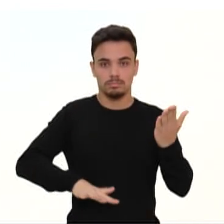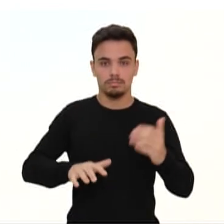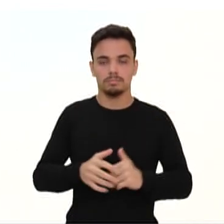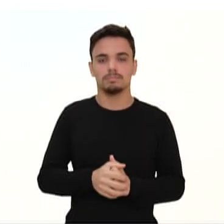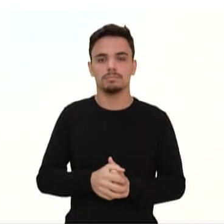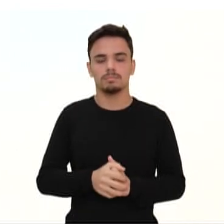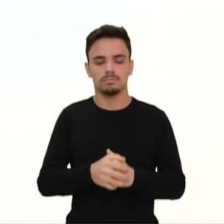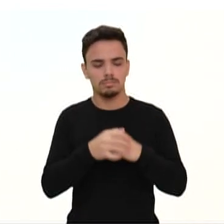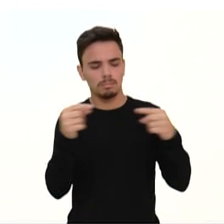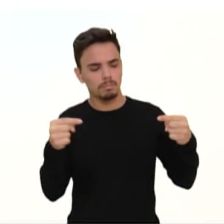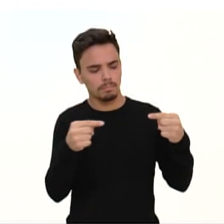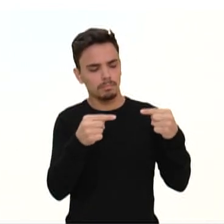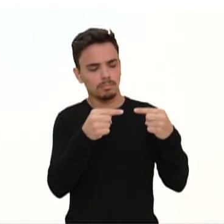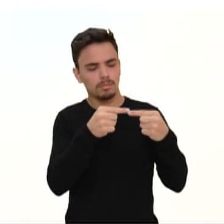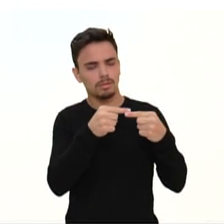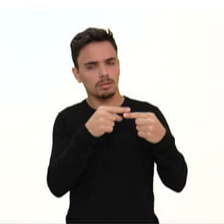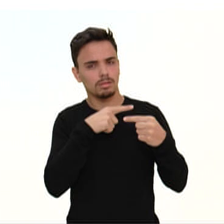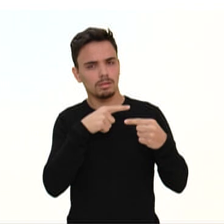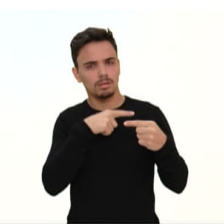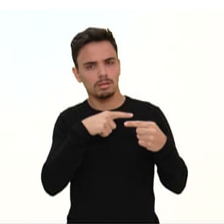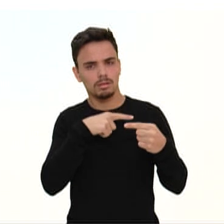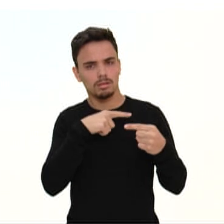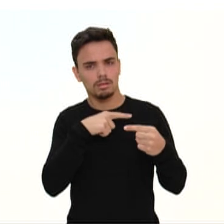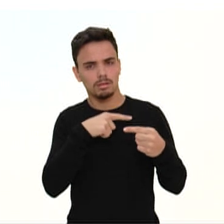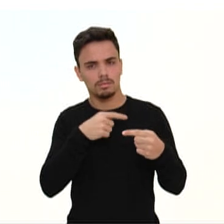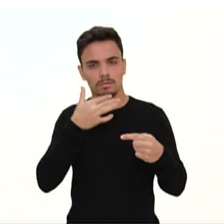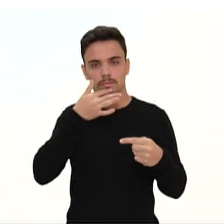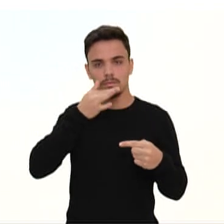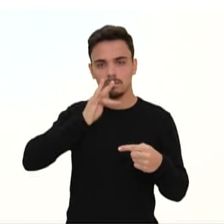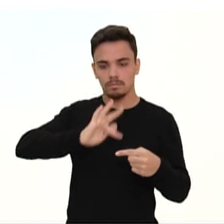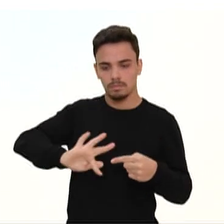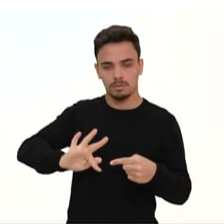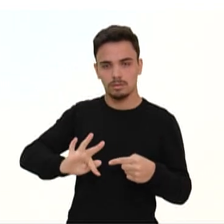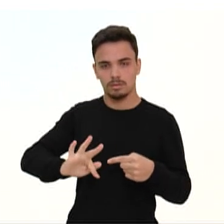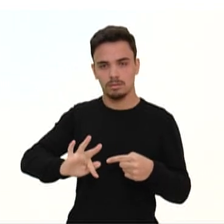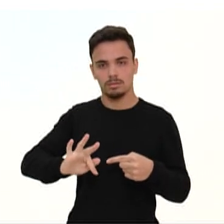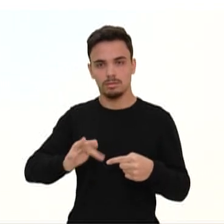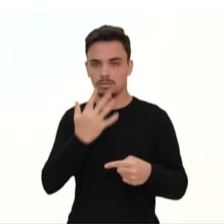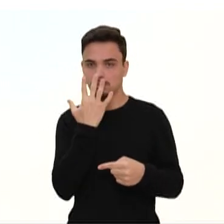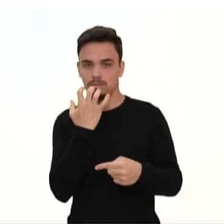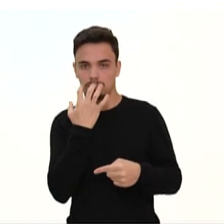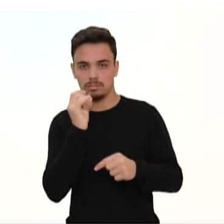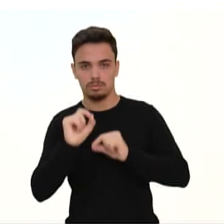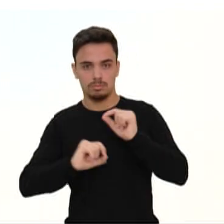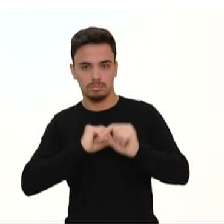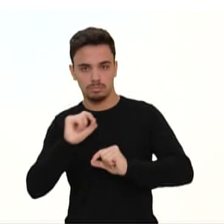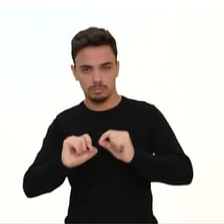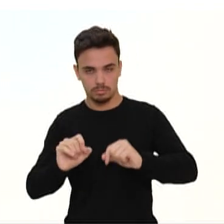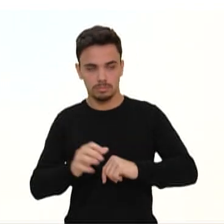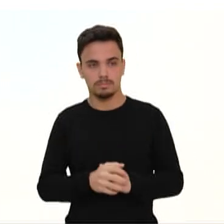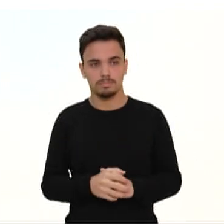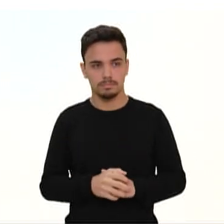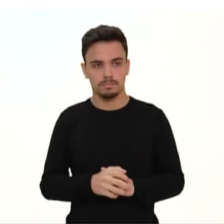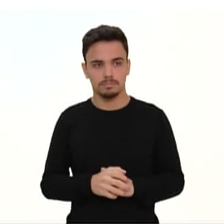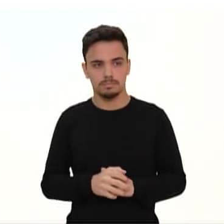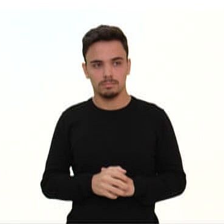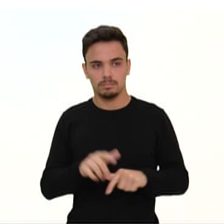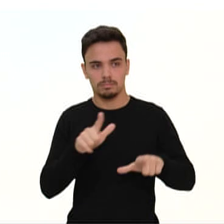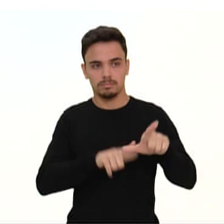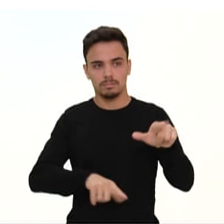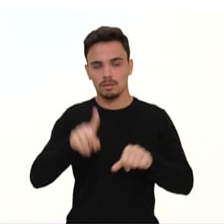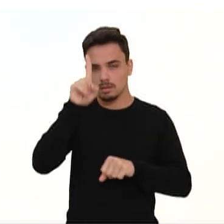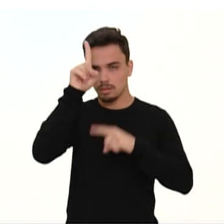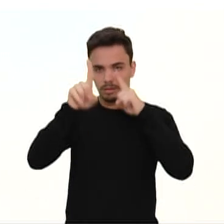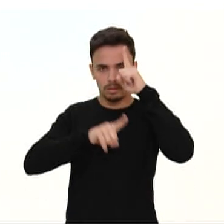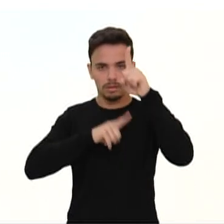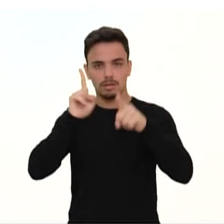em comum entre a filosofia de Nietzsche e a psicanálise de Freud é, alternativa A ideia de que o